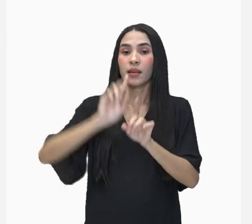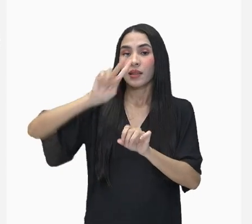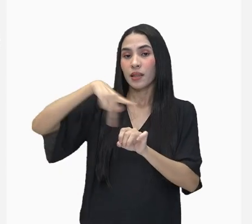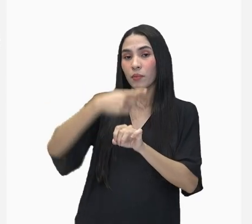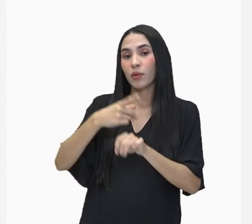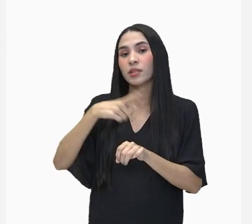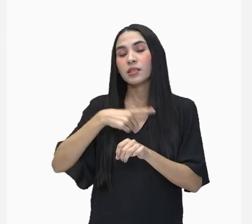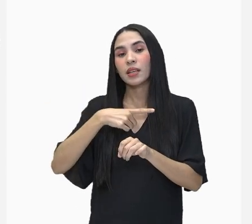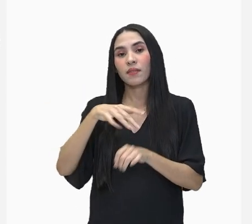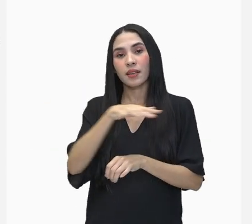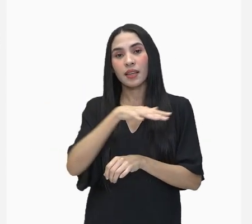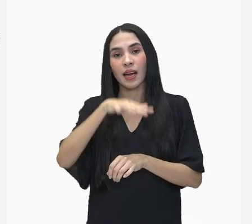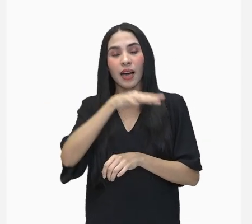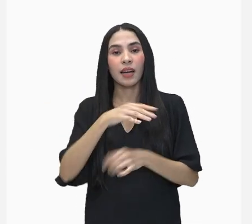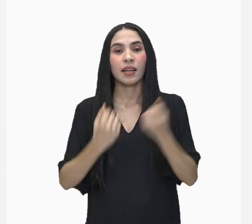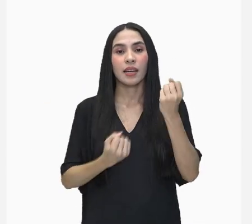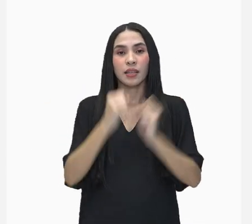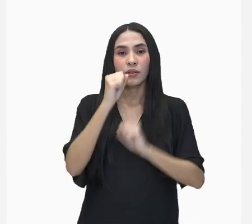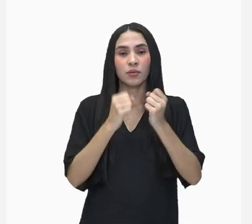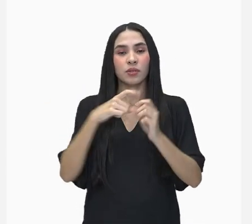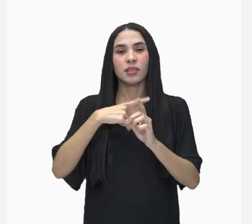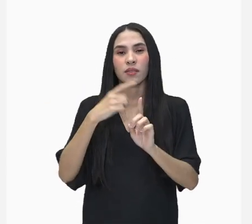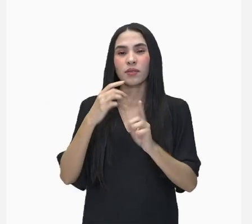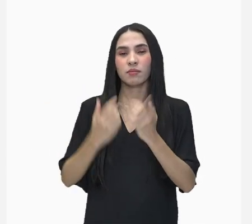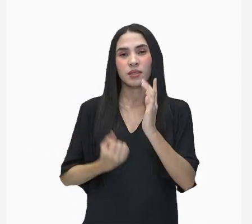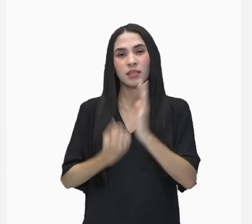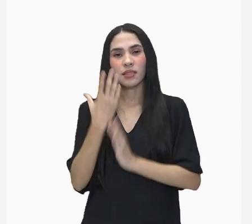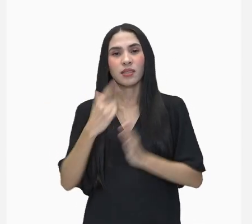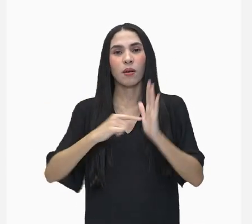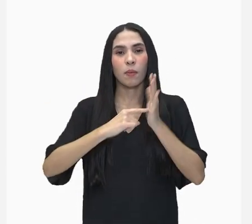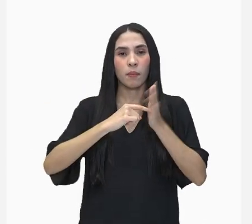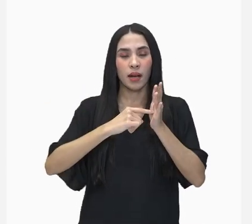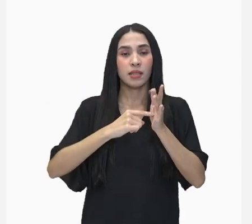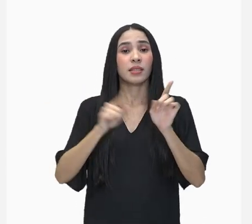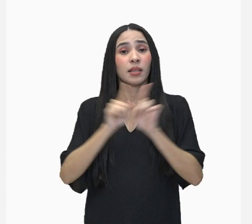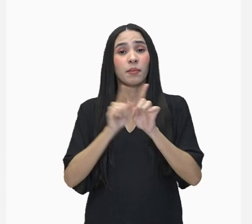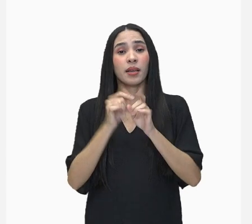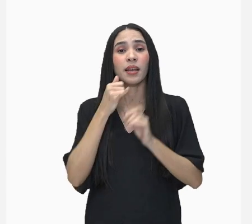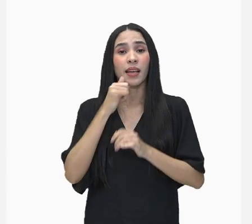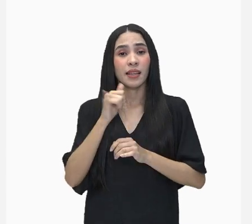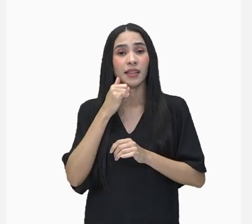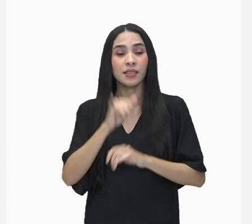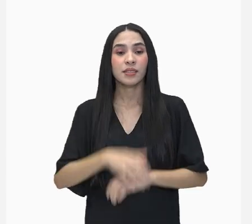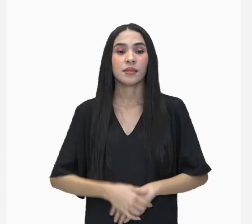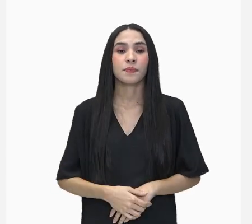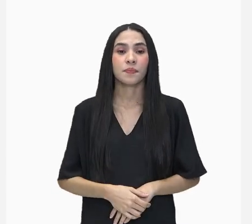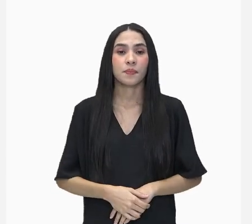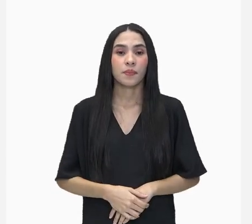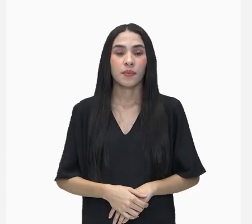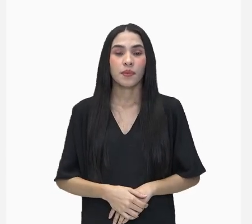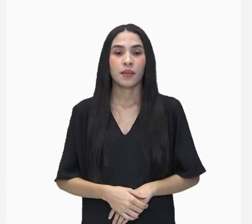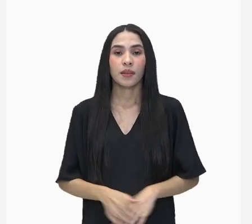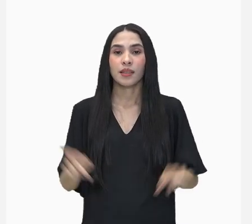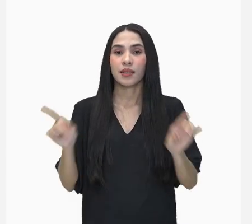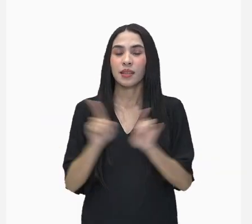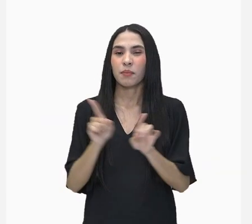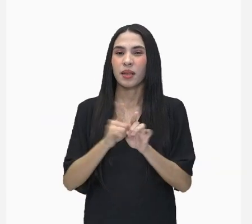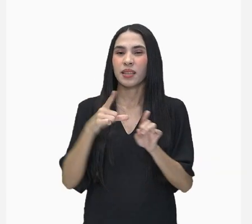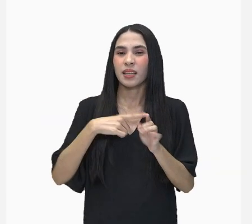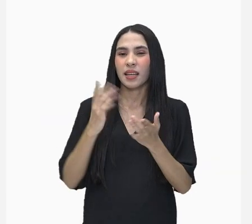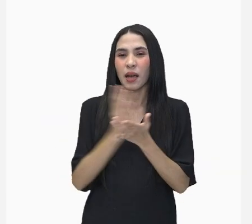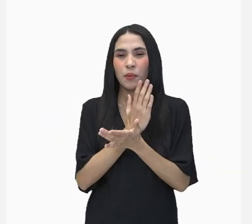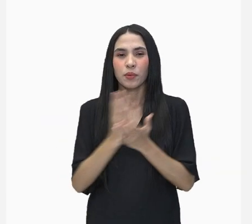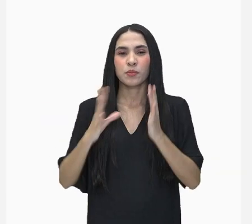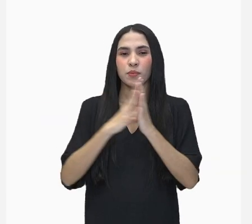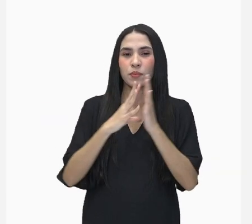a indústria com a utilização de intensas máquinas e fontes de energia. E nós temos também alguns modelos de